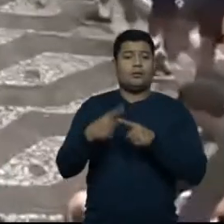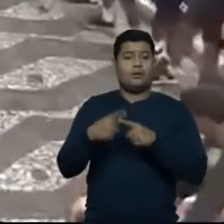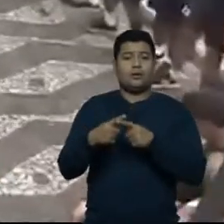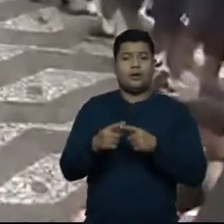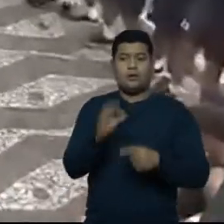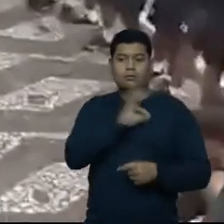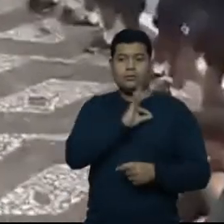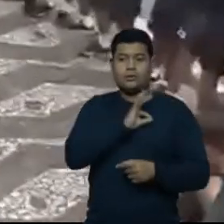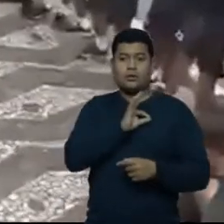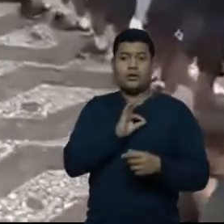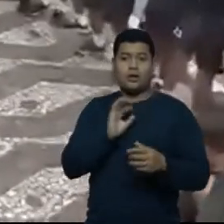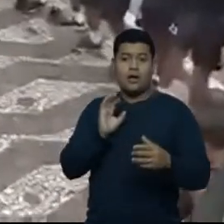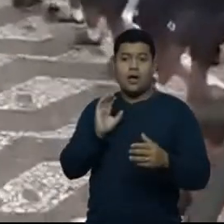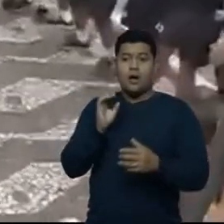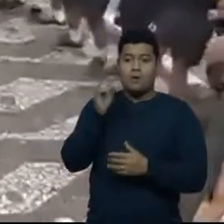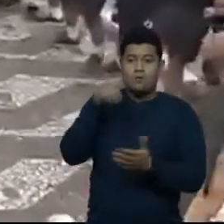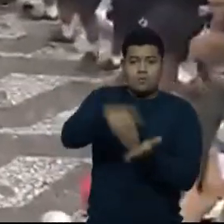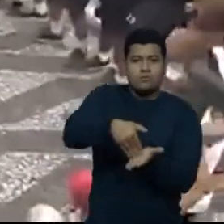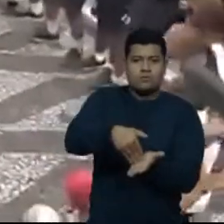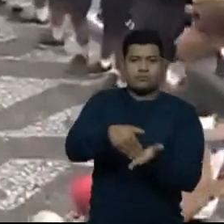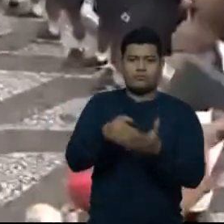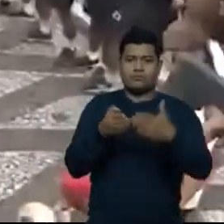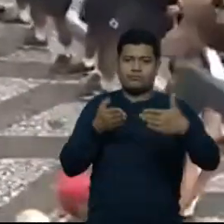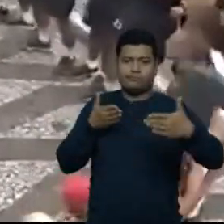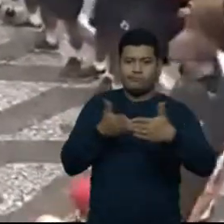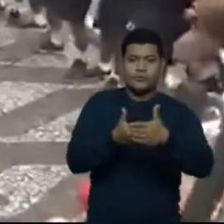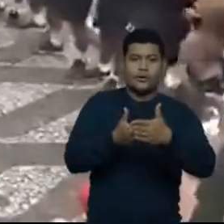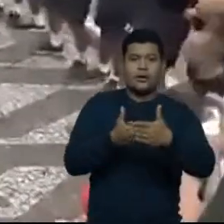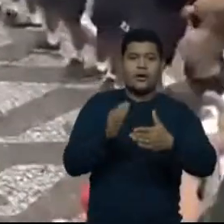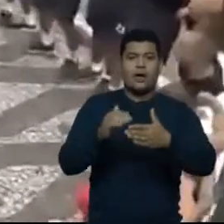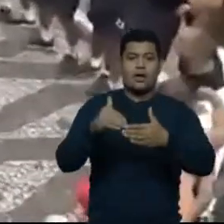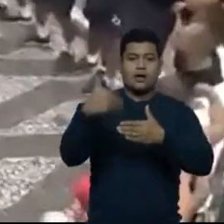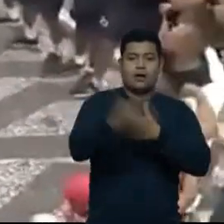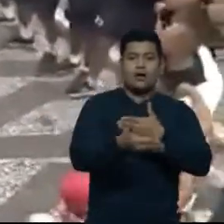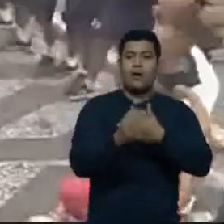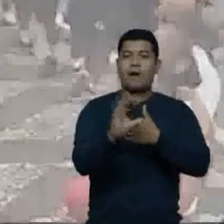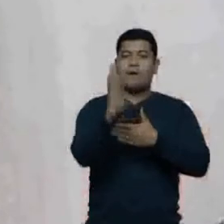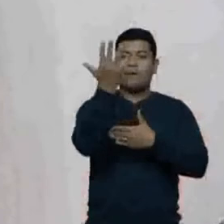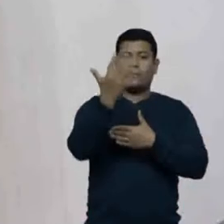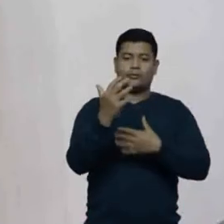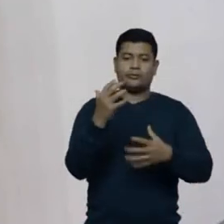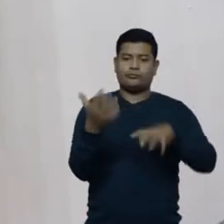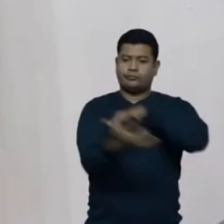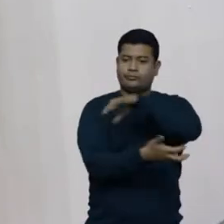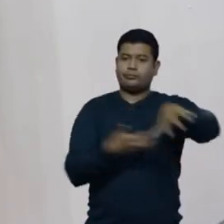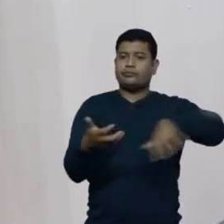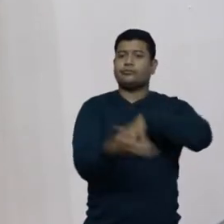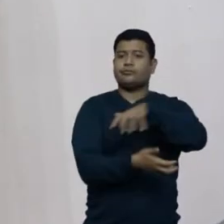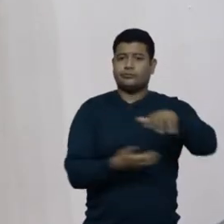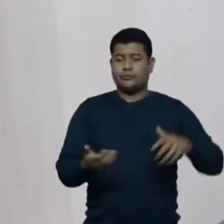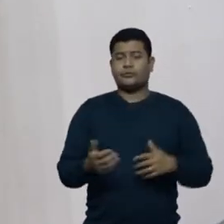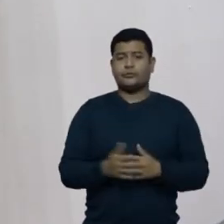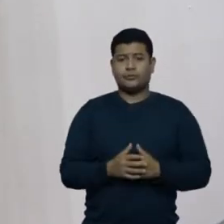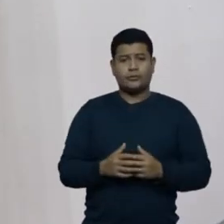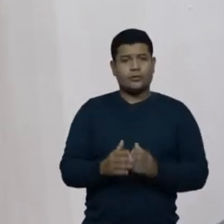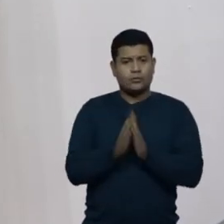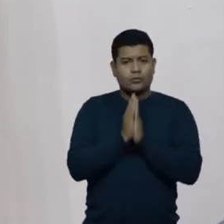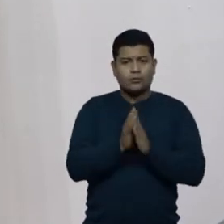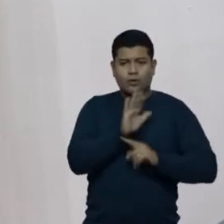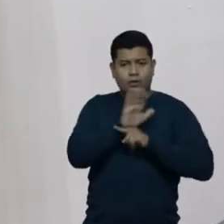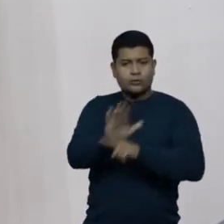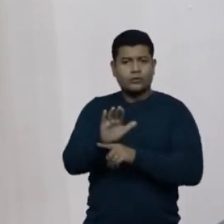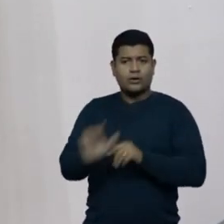do caos social. Então, vamos dar força para a lei, para a justiça, para o direito e